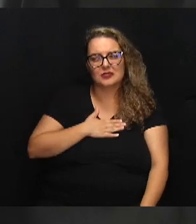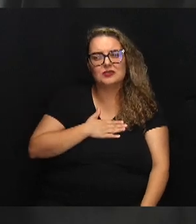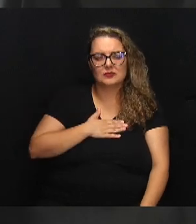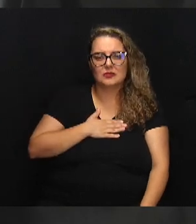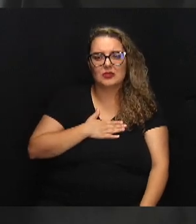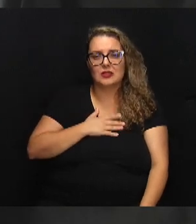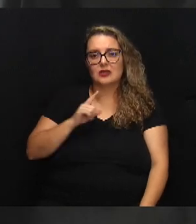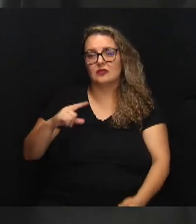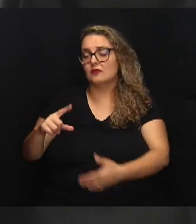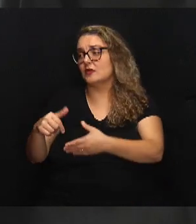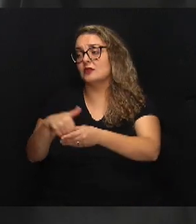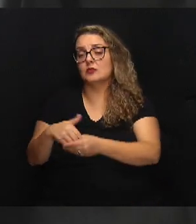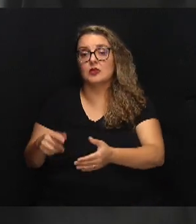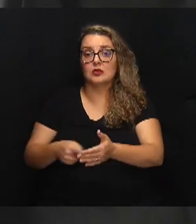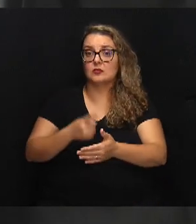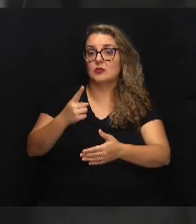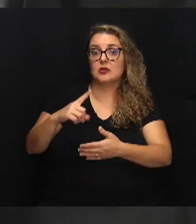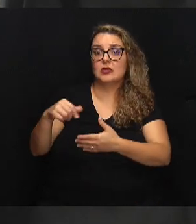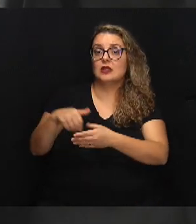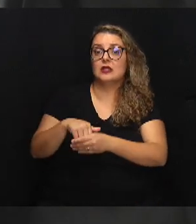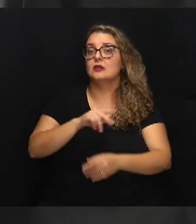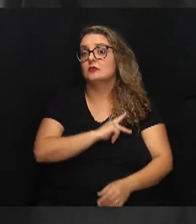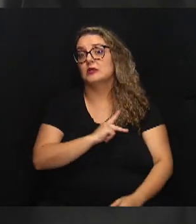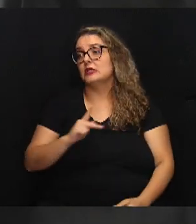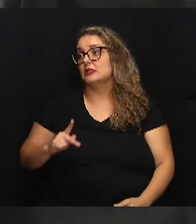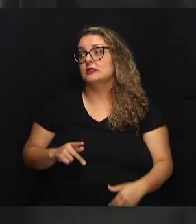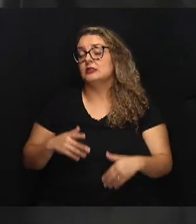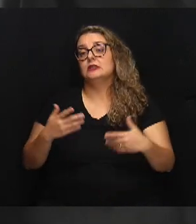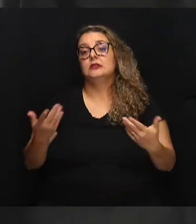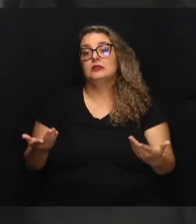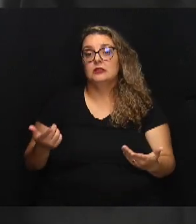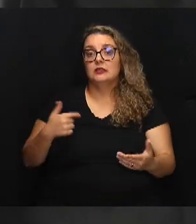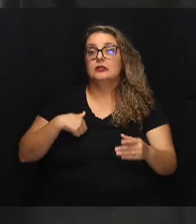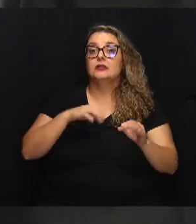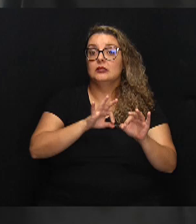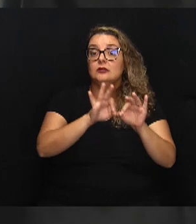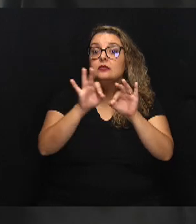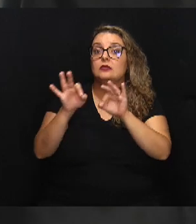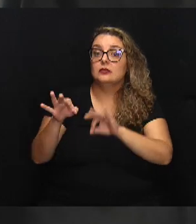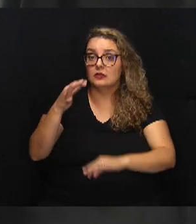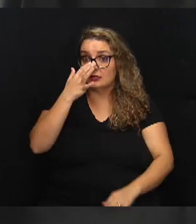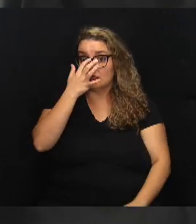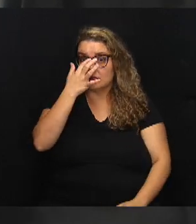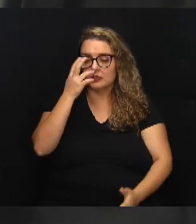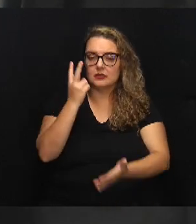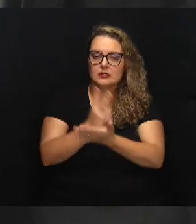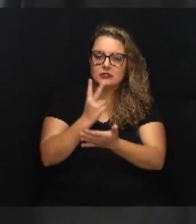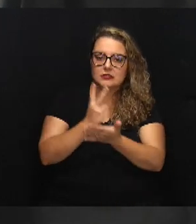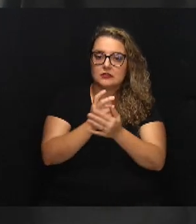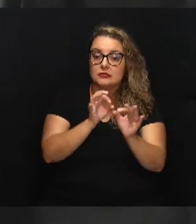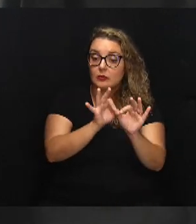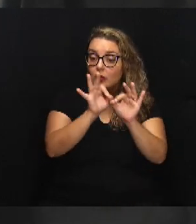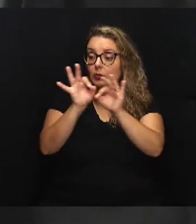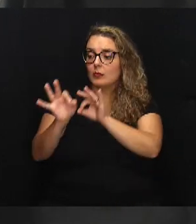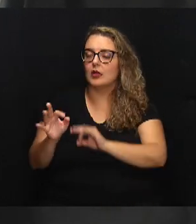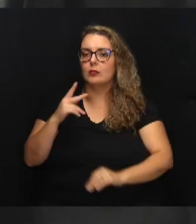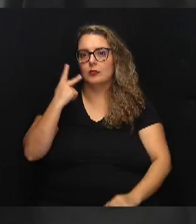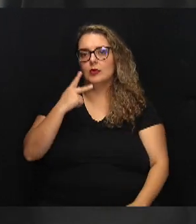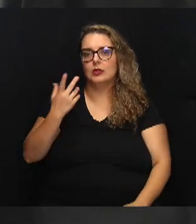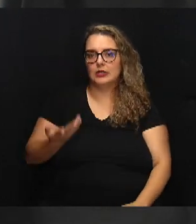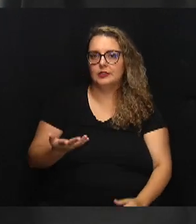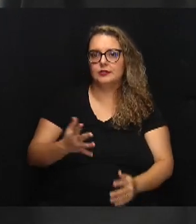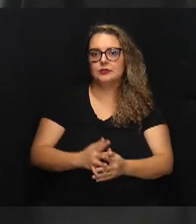ano das eleições, primeiras eleições presidenciais. Então, eu acompanhava muito. Eu sempre acompanhei muito política, né?